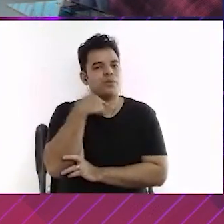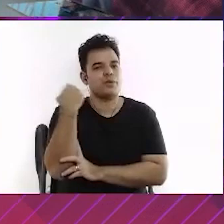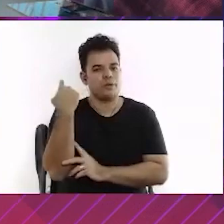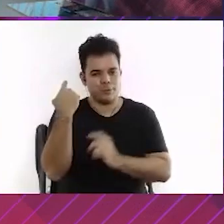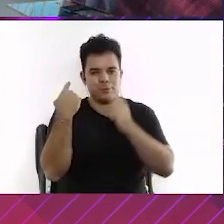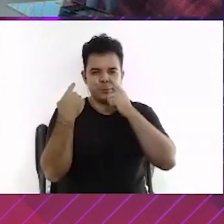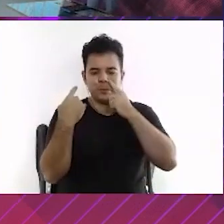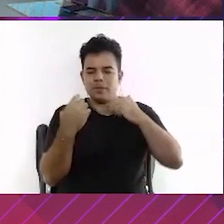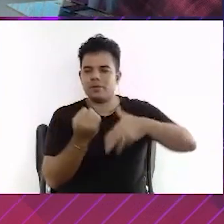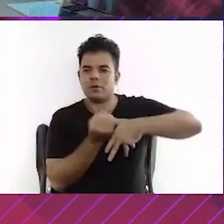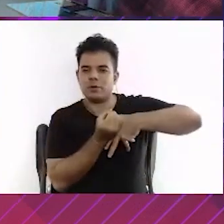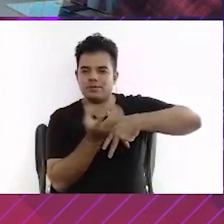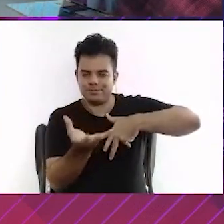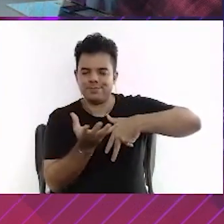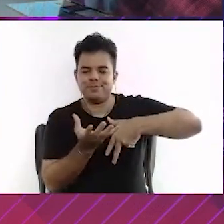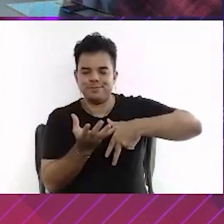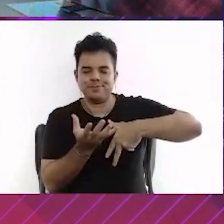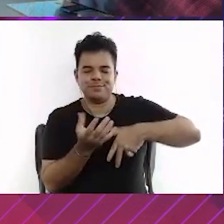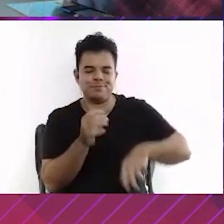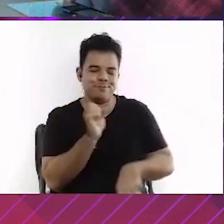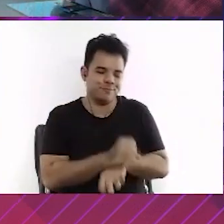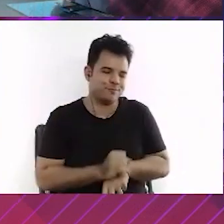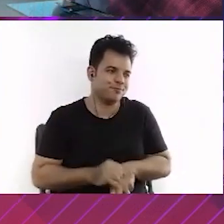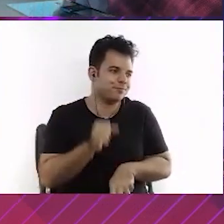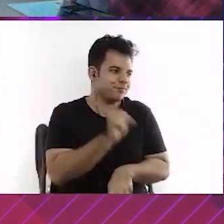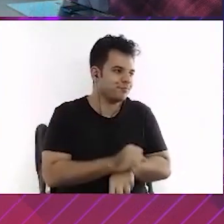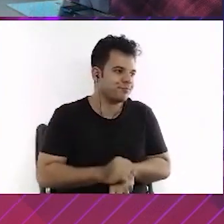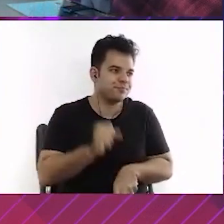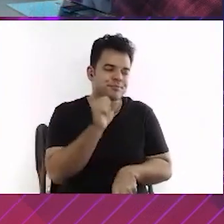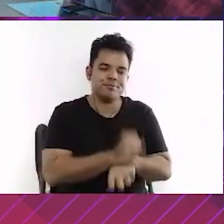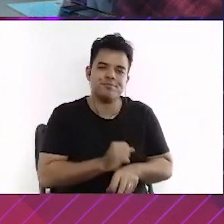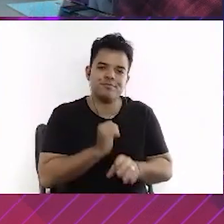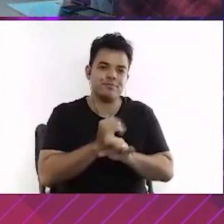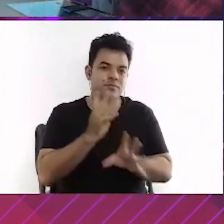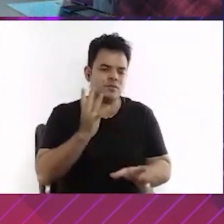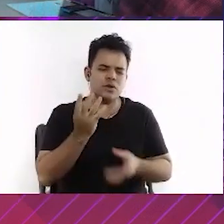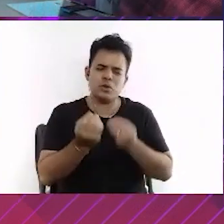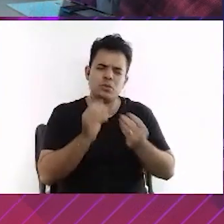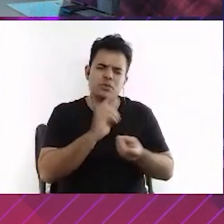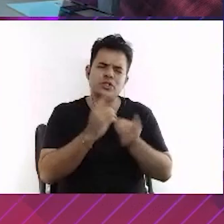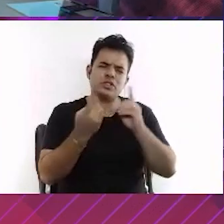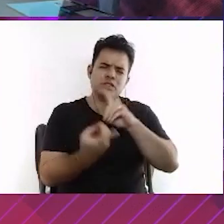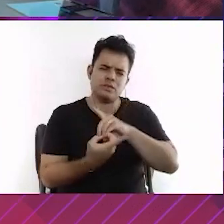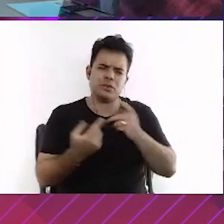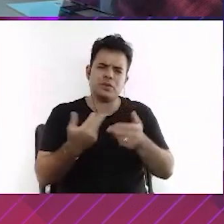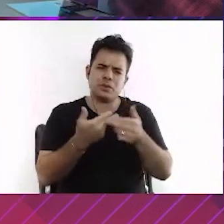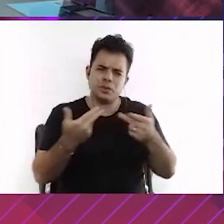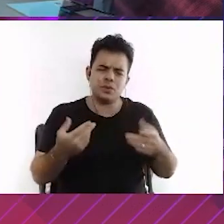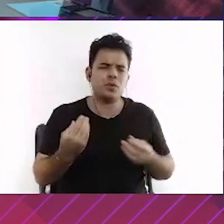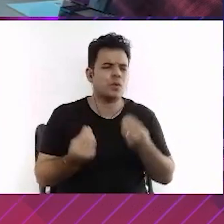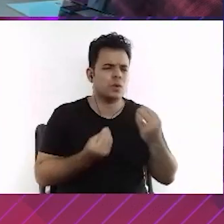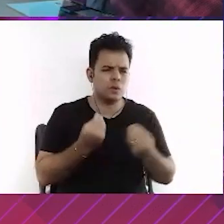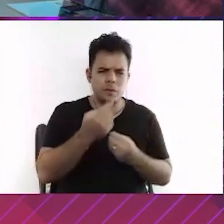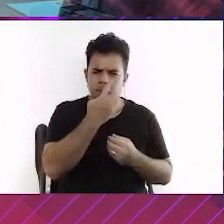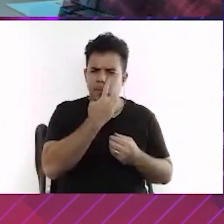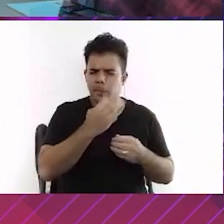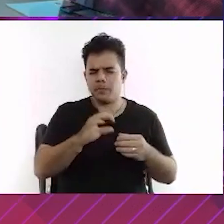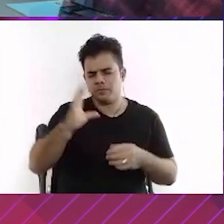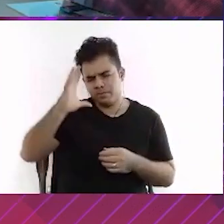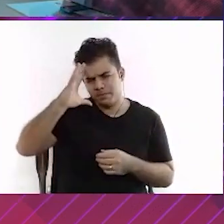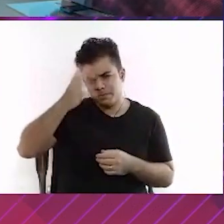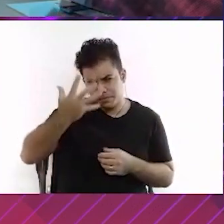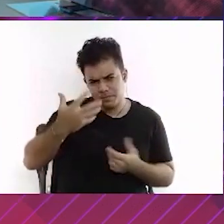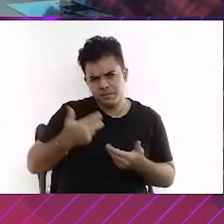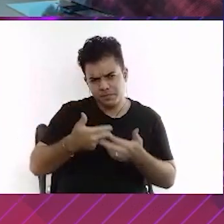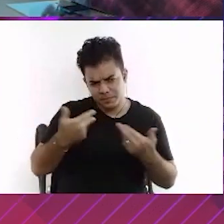transplantado. Então, para poder a gente entender um pouco da dinâmica de como se construiu essa solução, né, eu vou